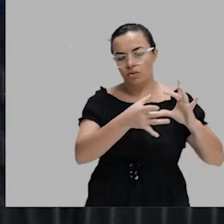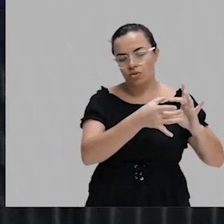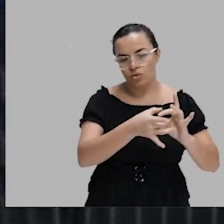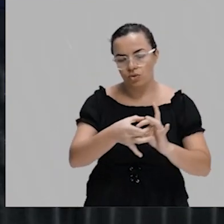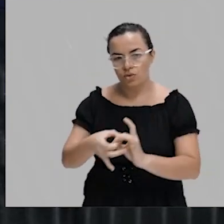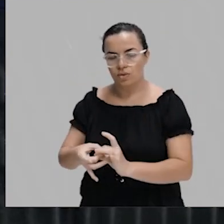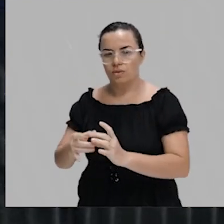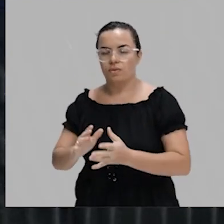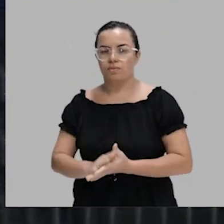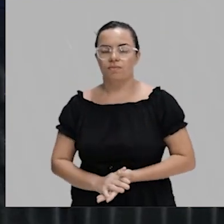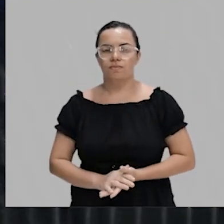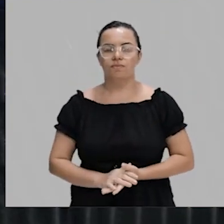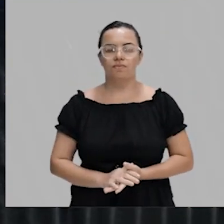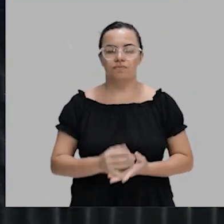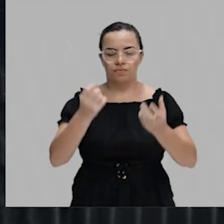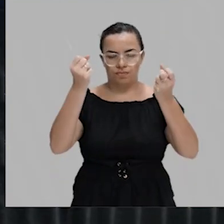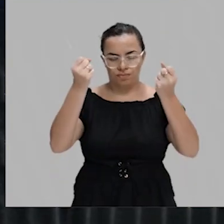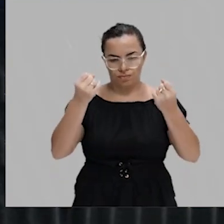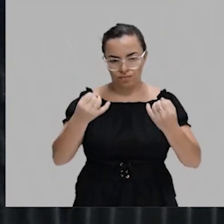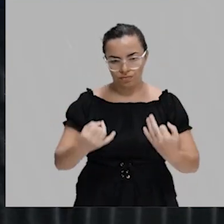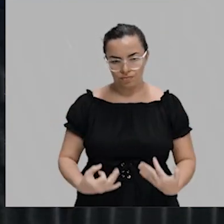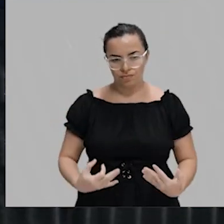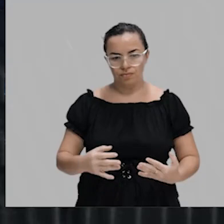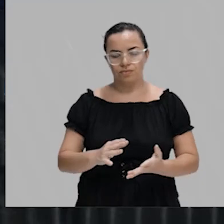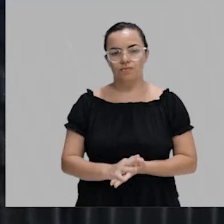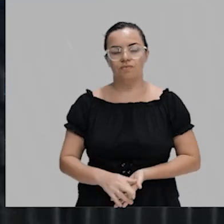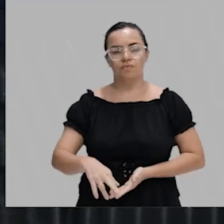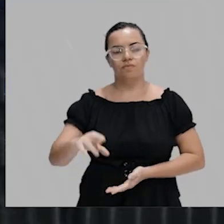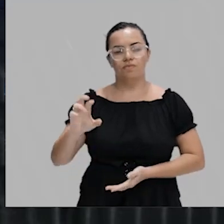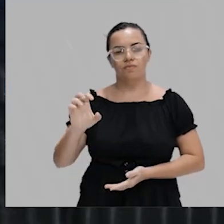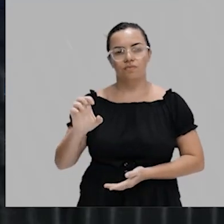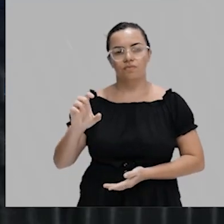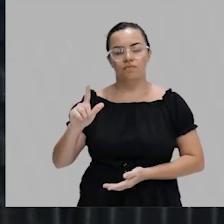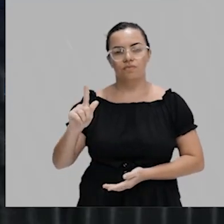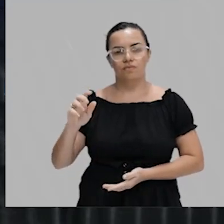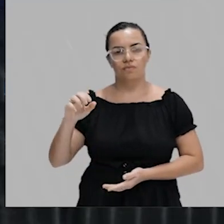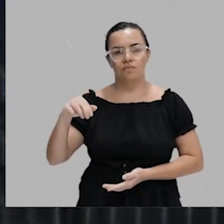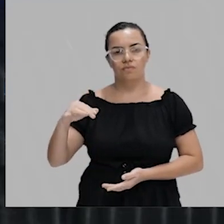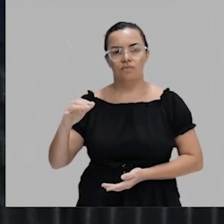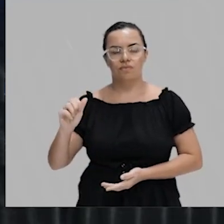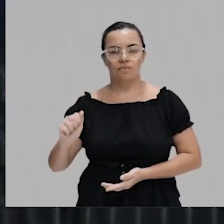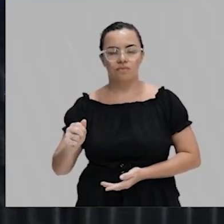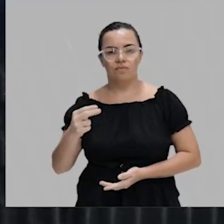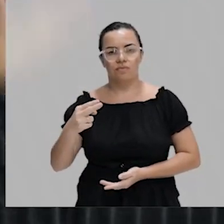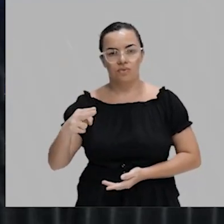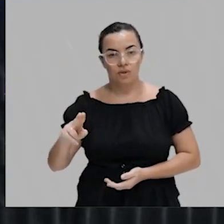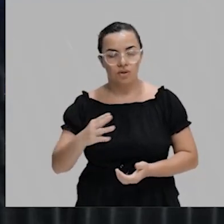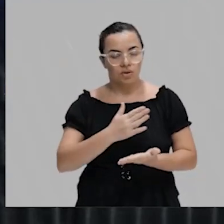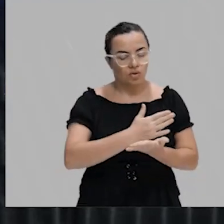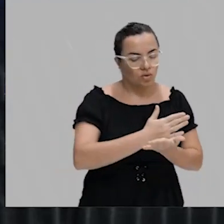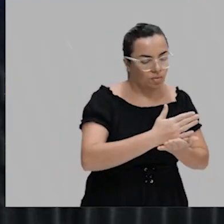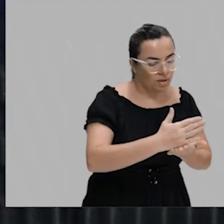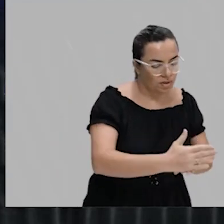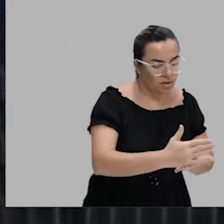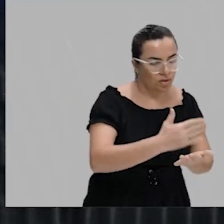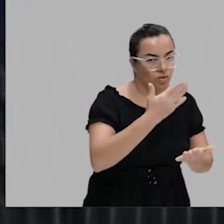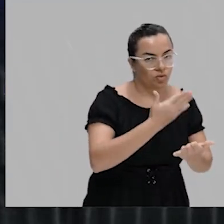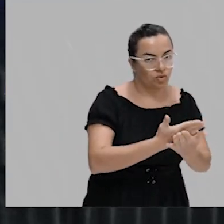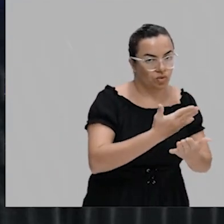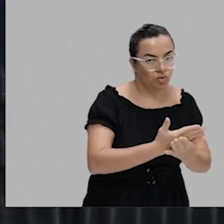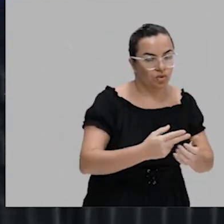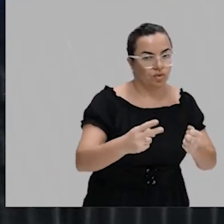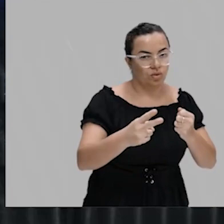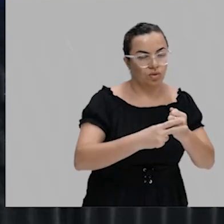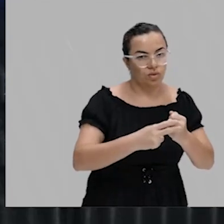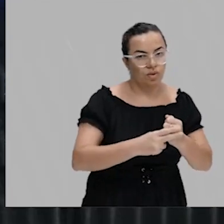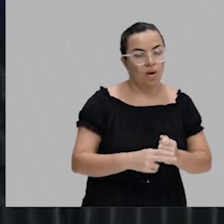bom? Estou falando aqui de regência nominal. Comecei a aula falando de verbo. Por quê? Porque é impossível